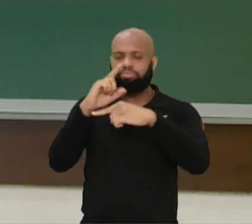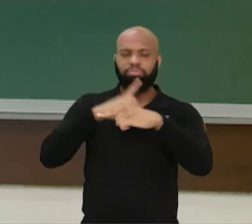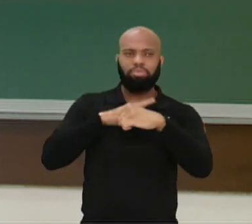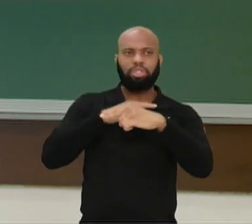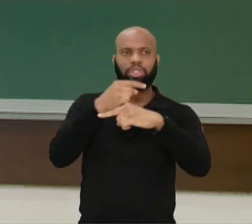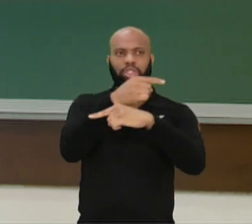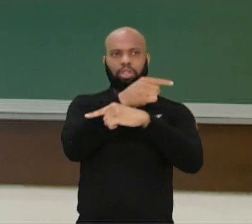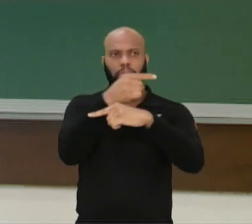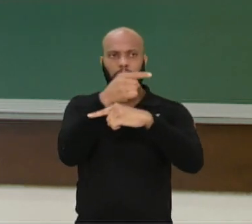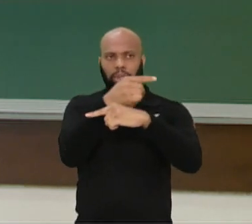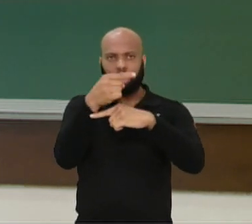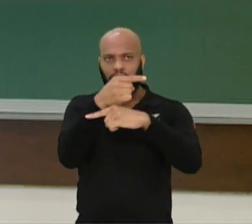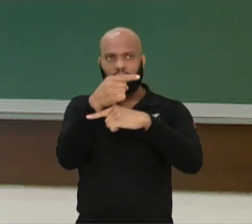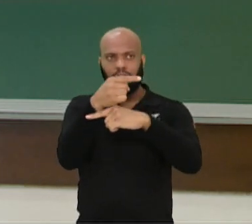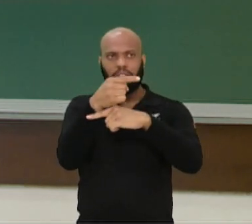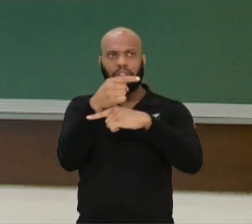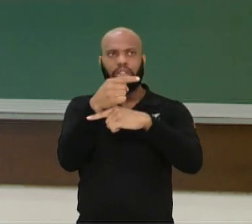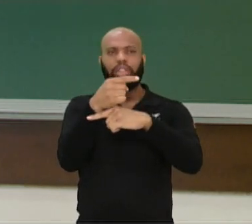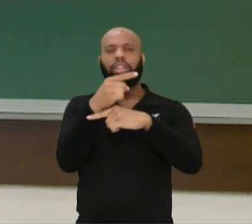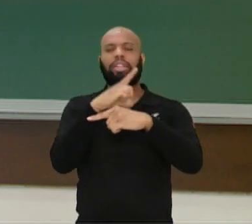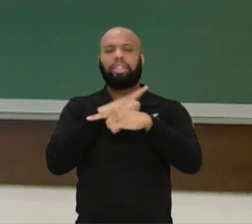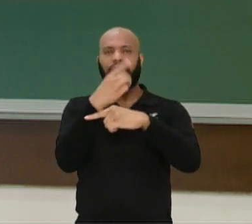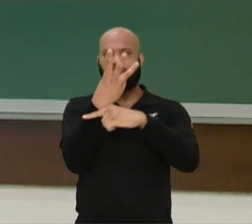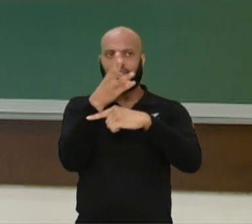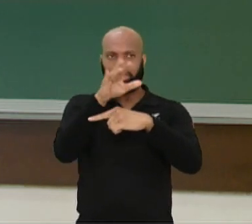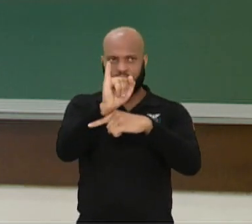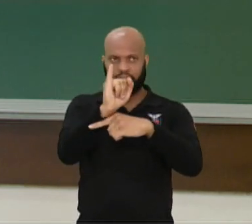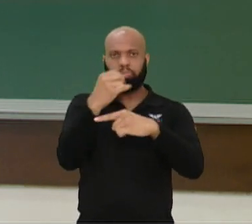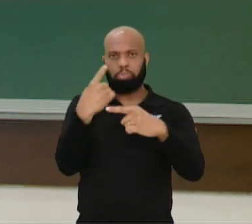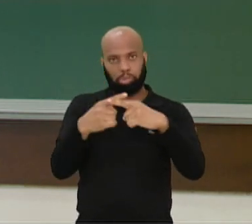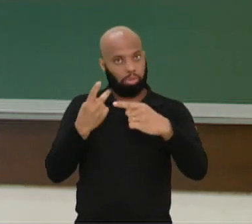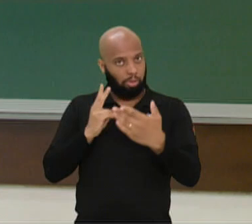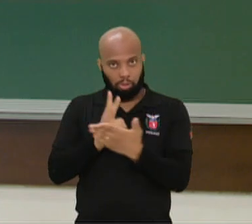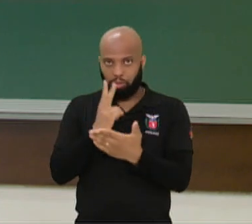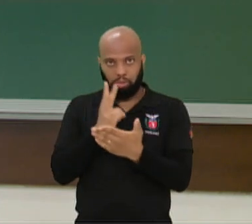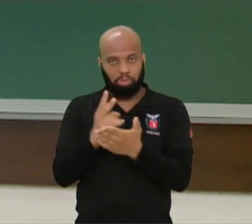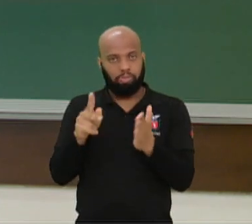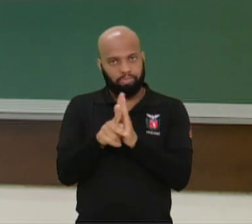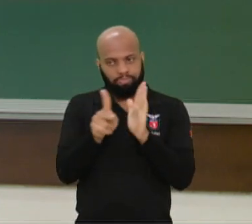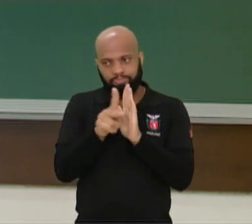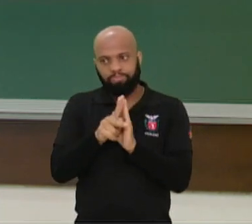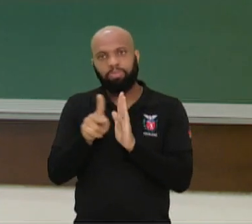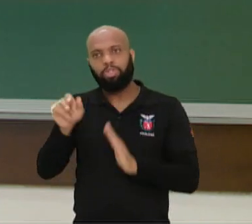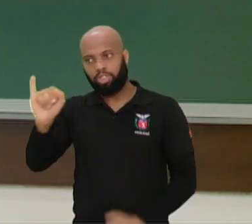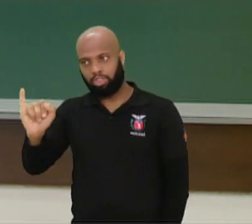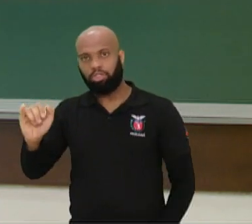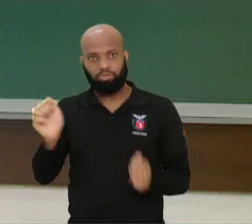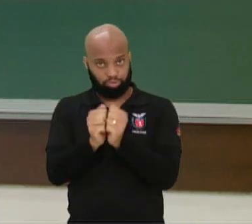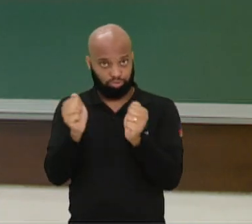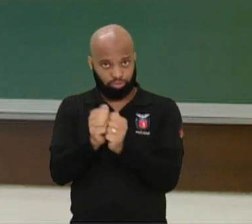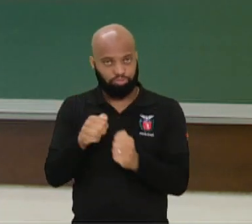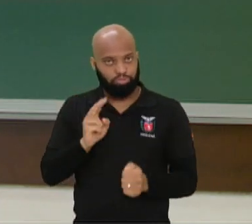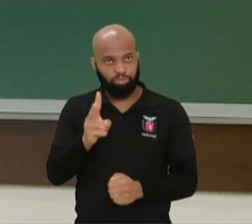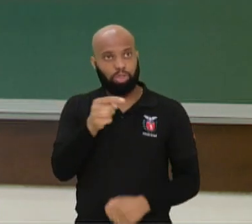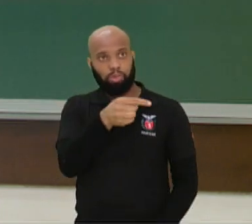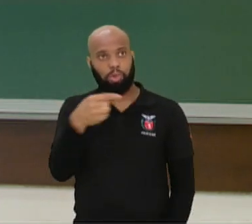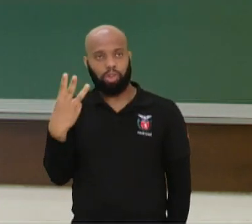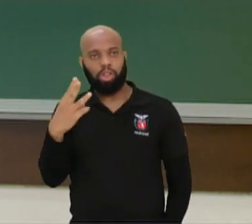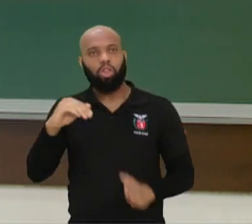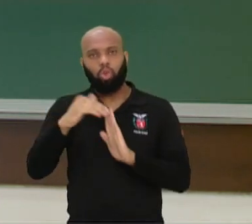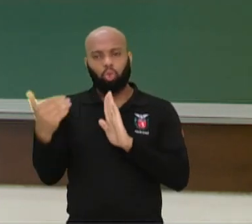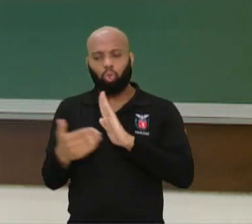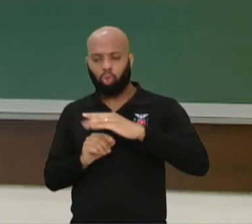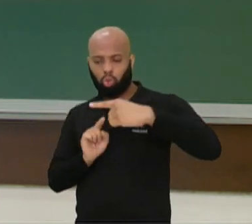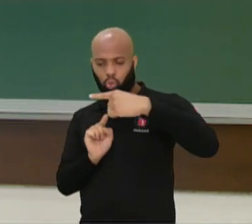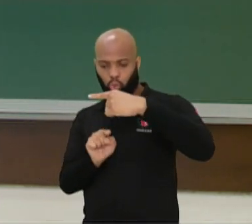menos 3i, 3i, né, que continua a parte imaginária, menos 3, tudo isso